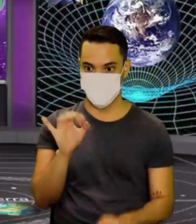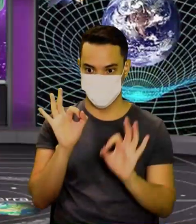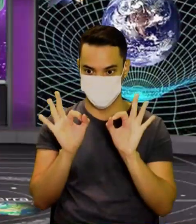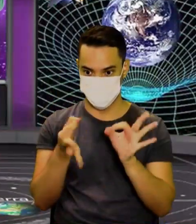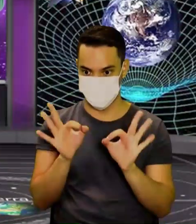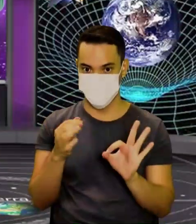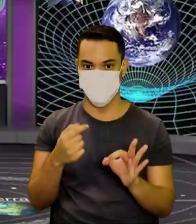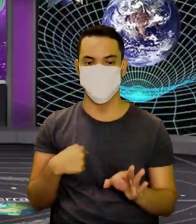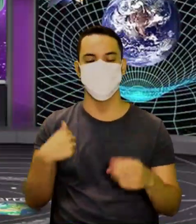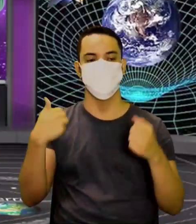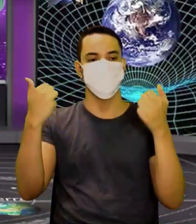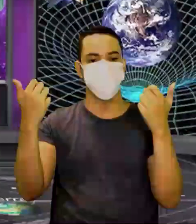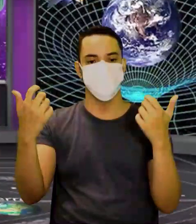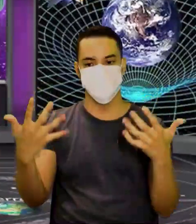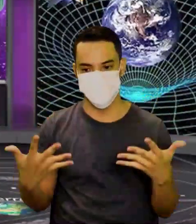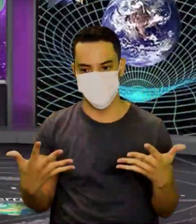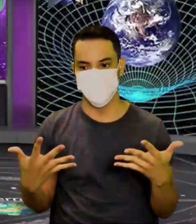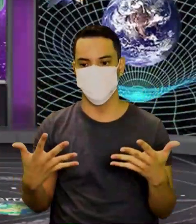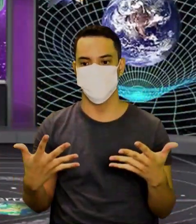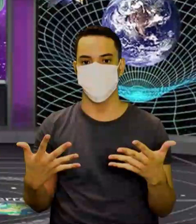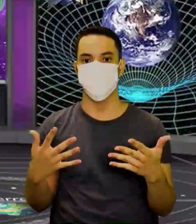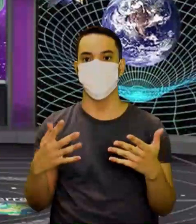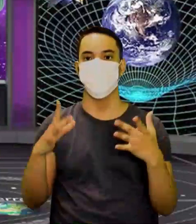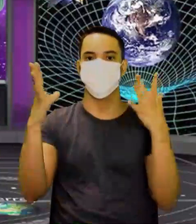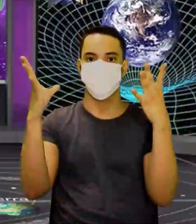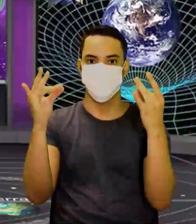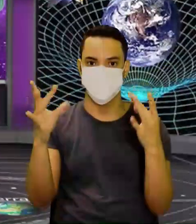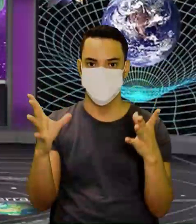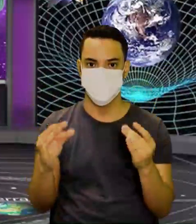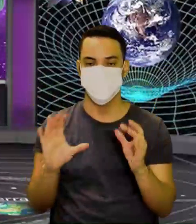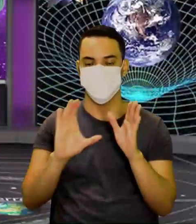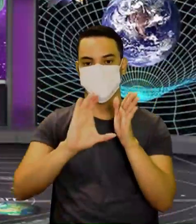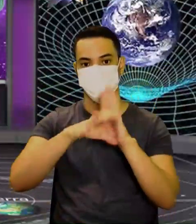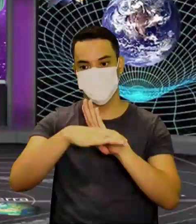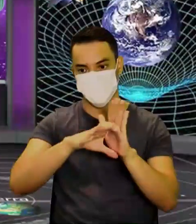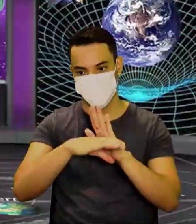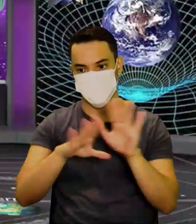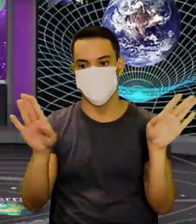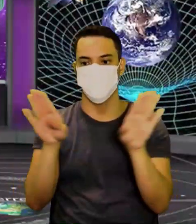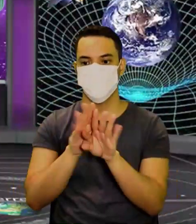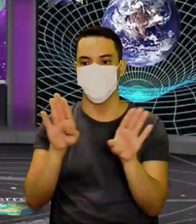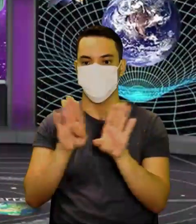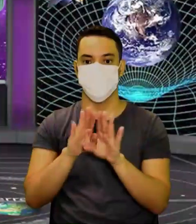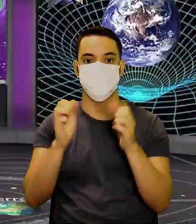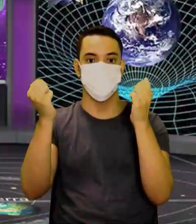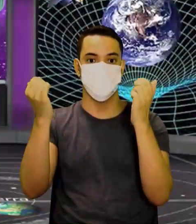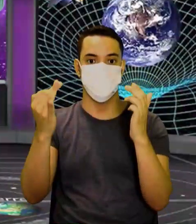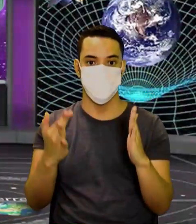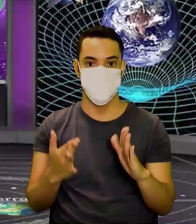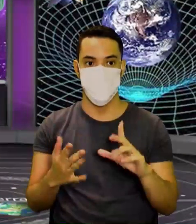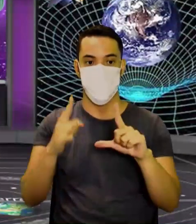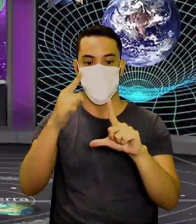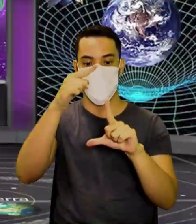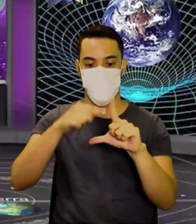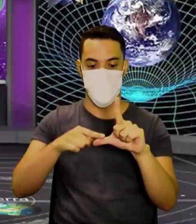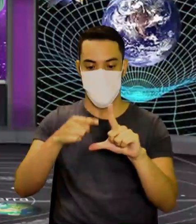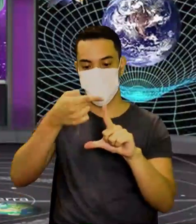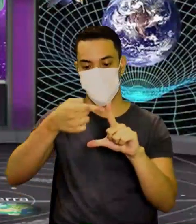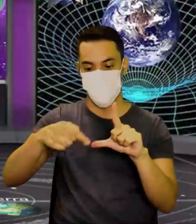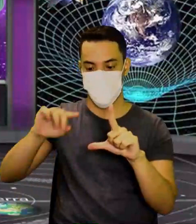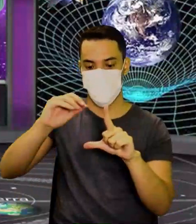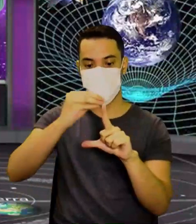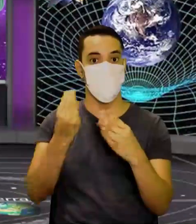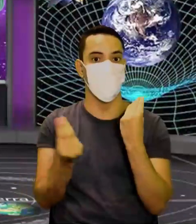Nós falamos aí de definição de gerador elétrico, nós falamos da curva característica do